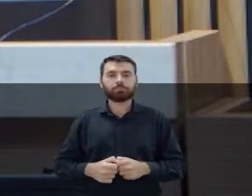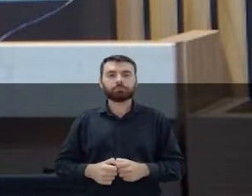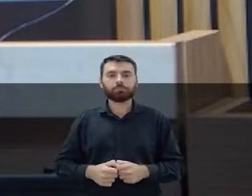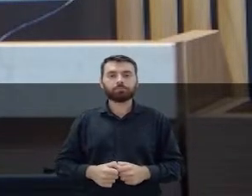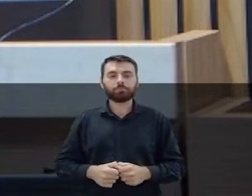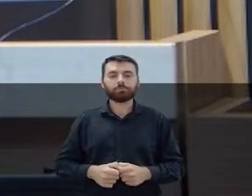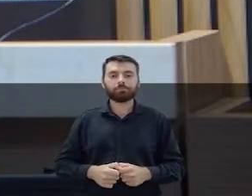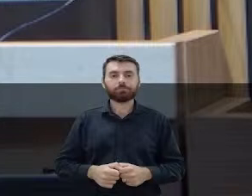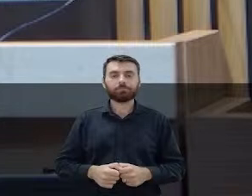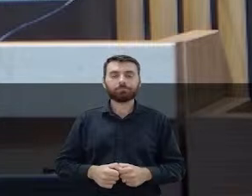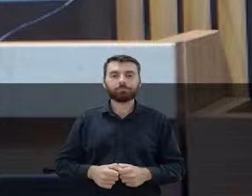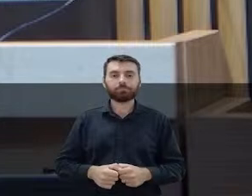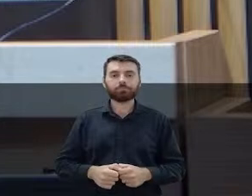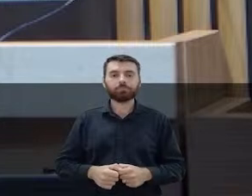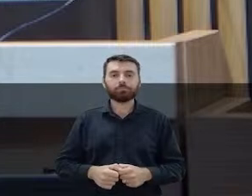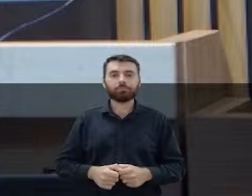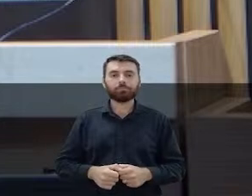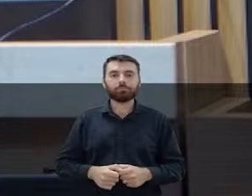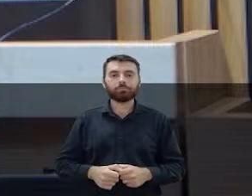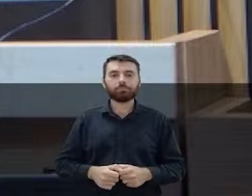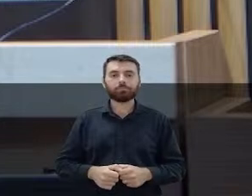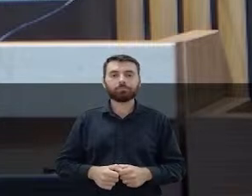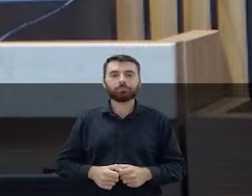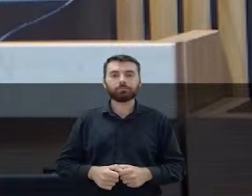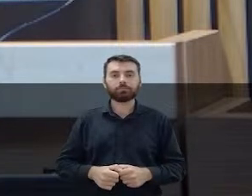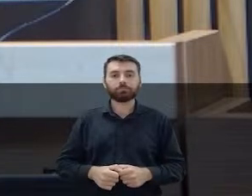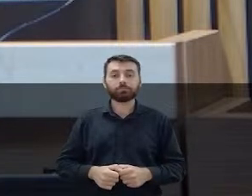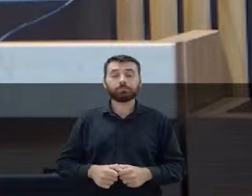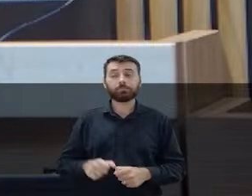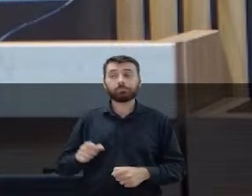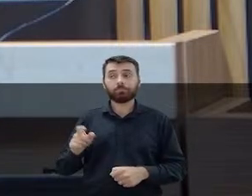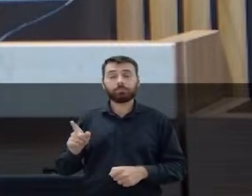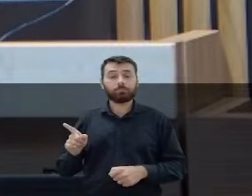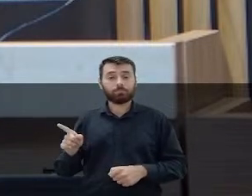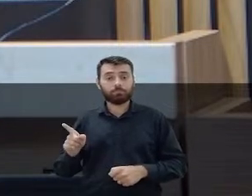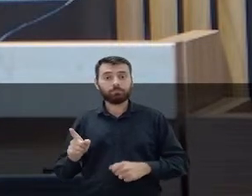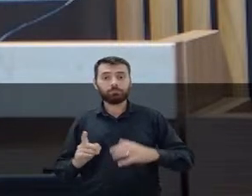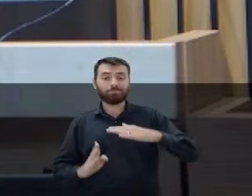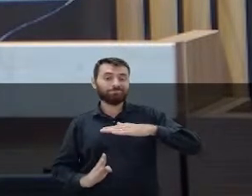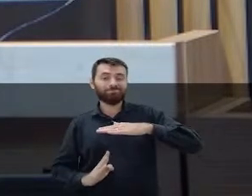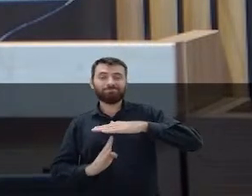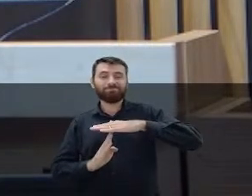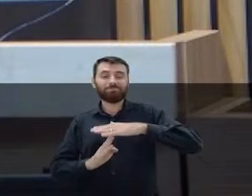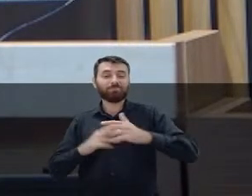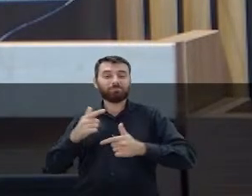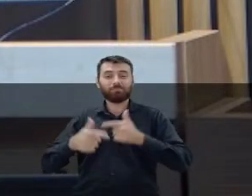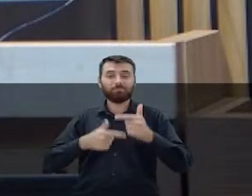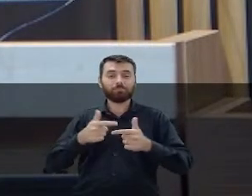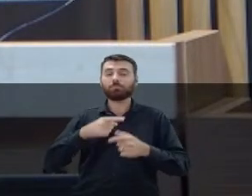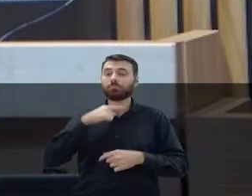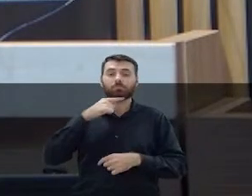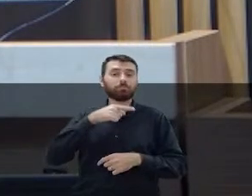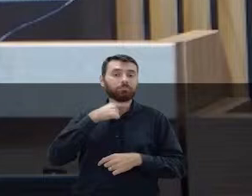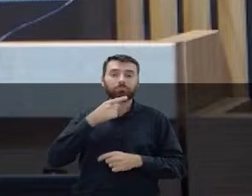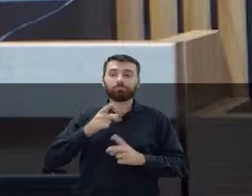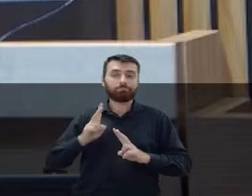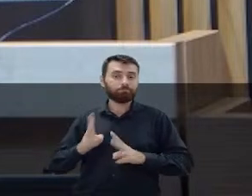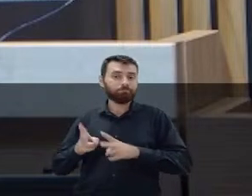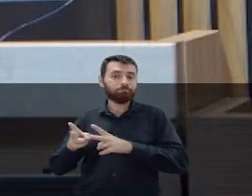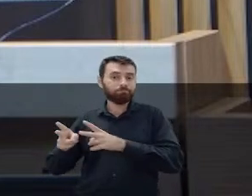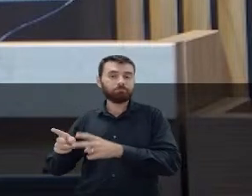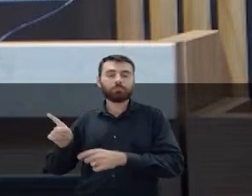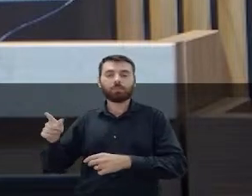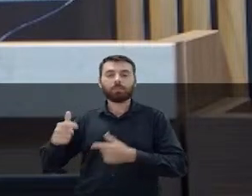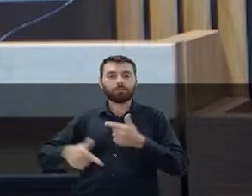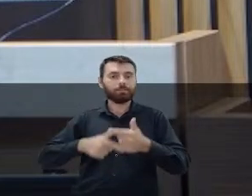E aponta que a limitação é em caráter definitivo e configura redução da capacidade laboral